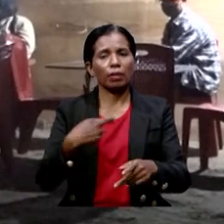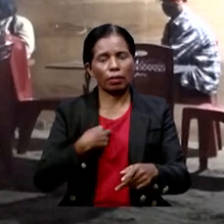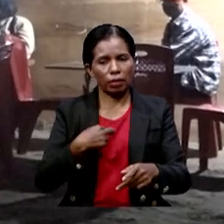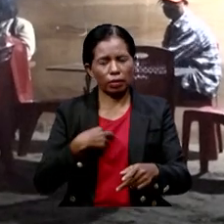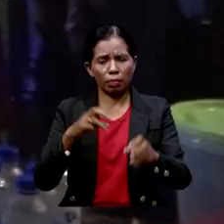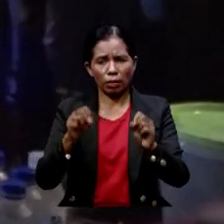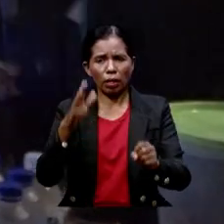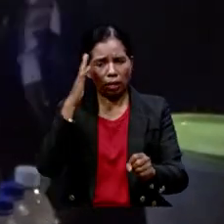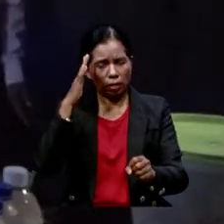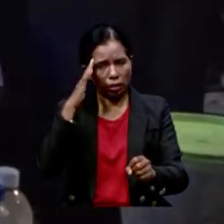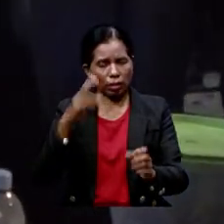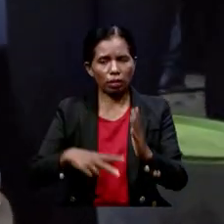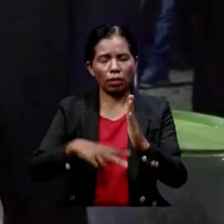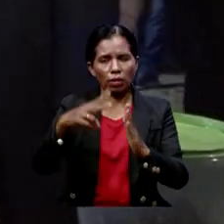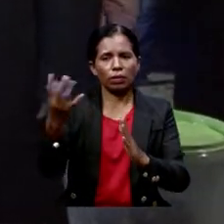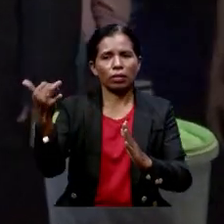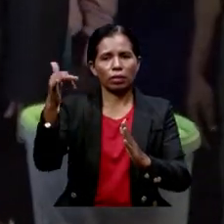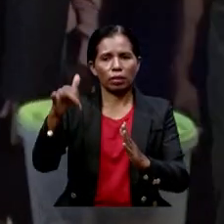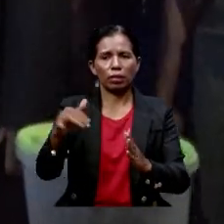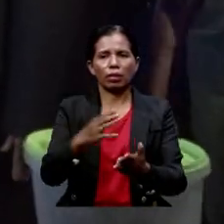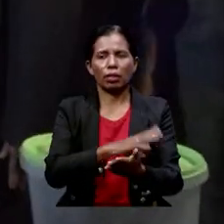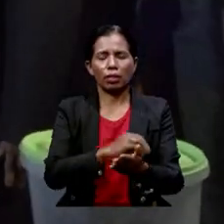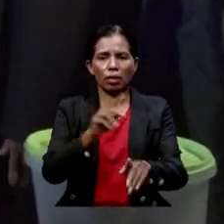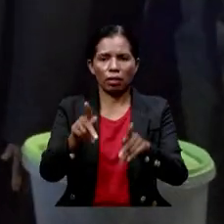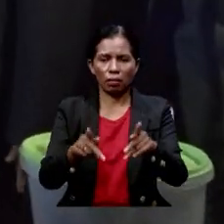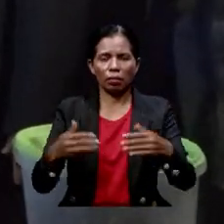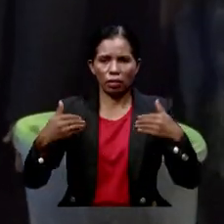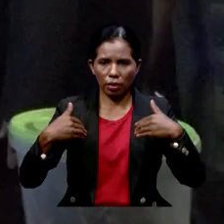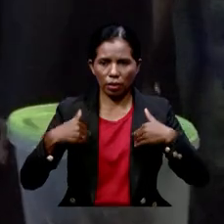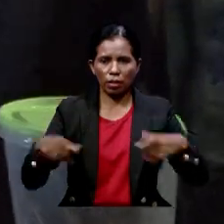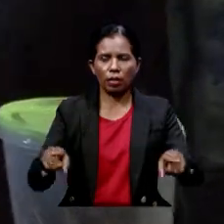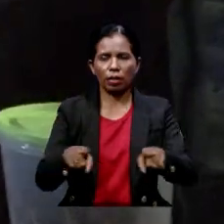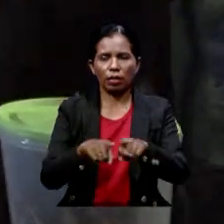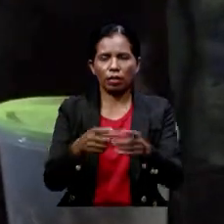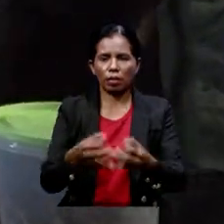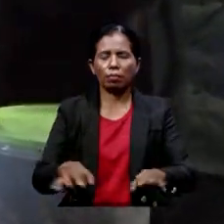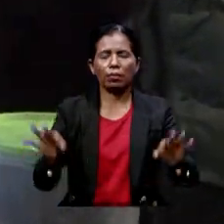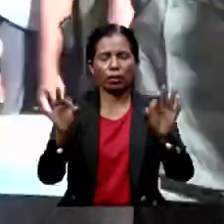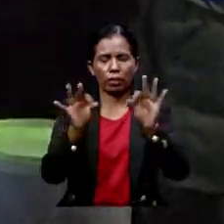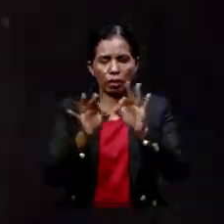bele hatene no valoriza produto lokal sira nebe komunidade iha hanesan parte importante